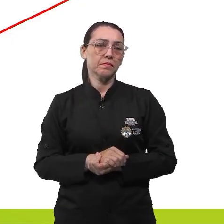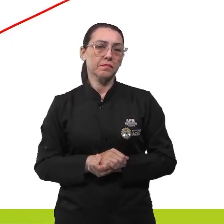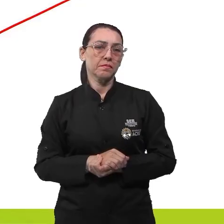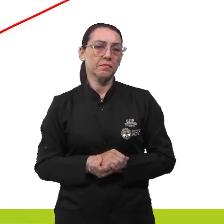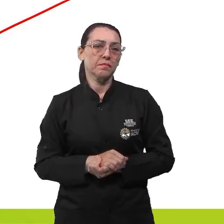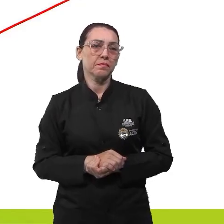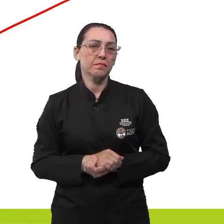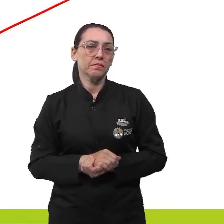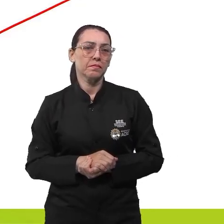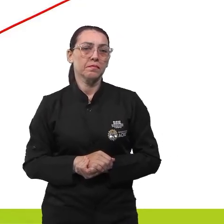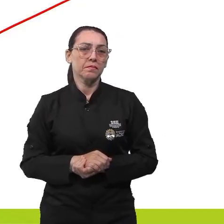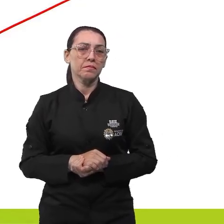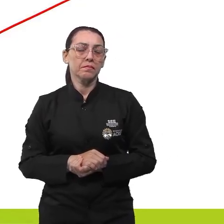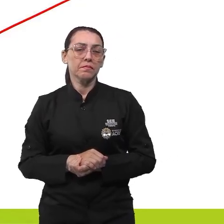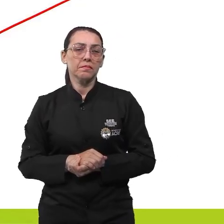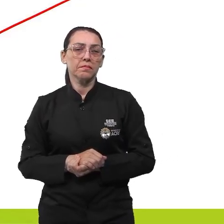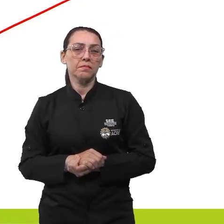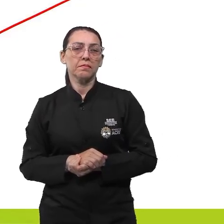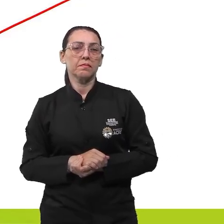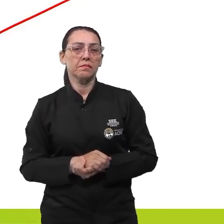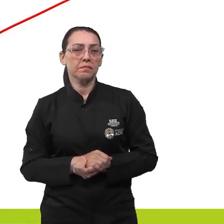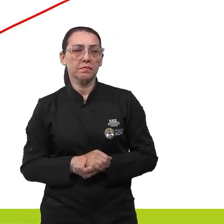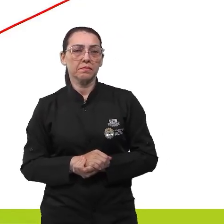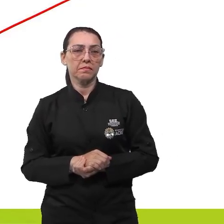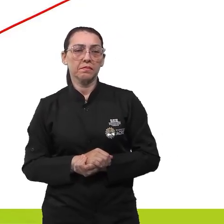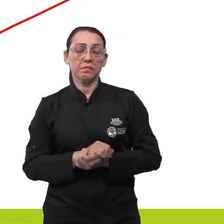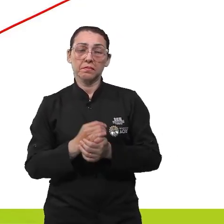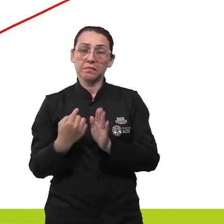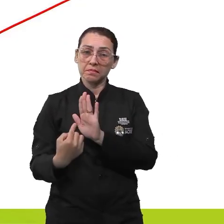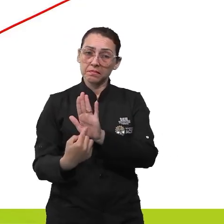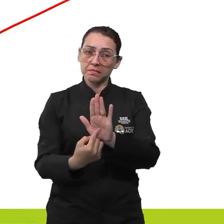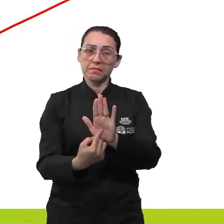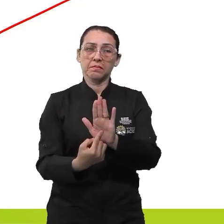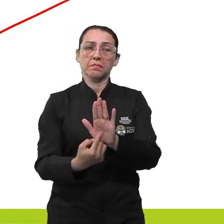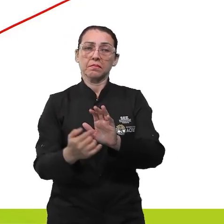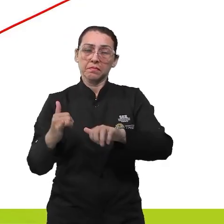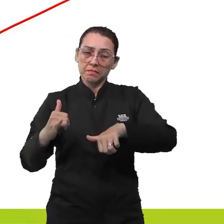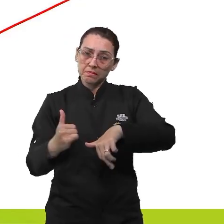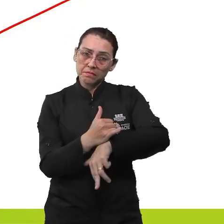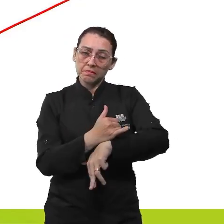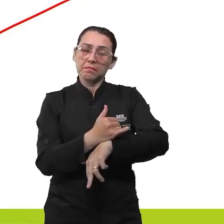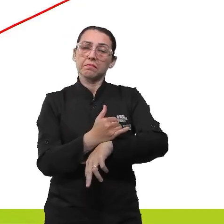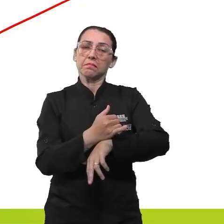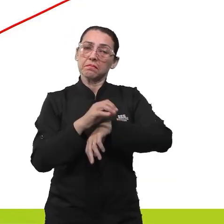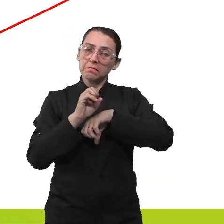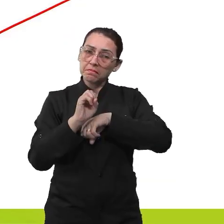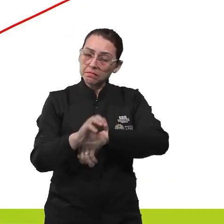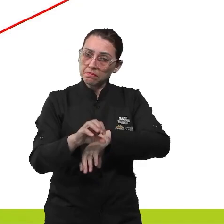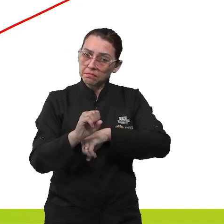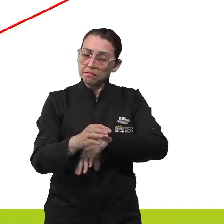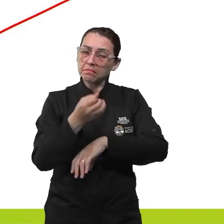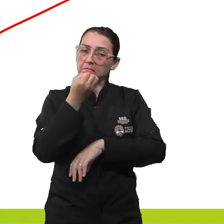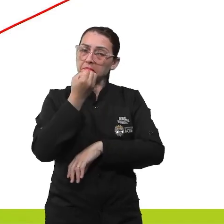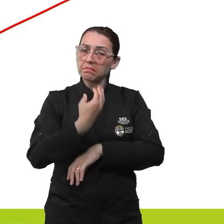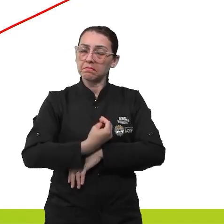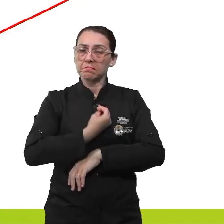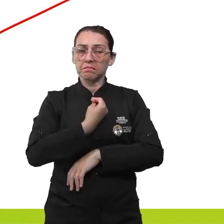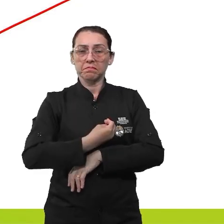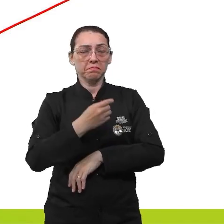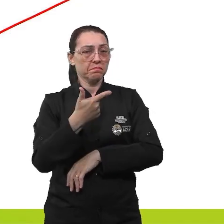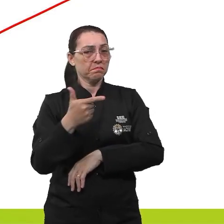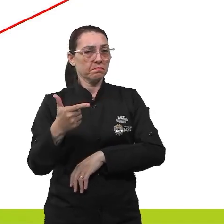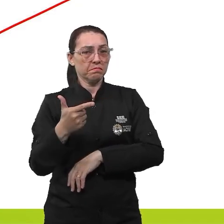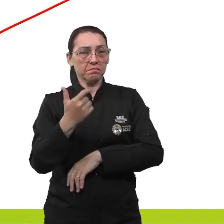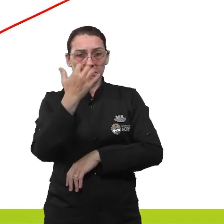tá bom? Ficamos com demonstrar como as vítimas de preconceito pode te dar boa lição de vida. O texto não tem